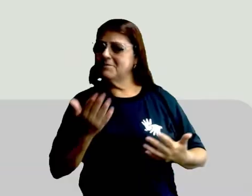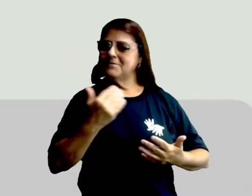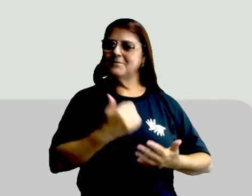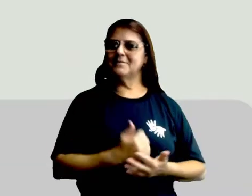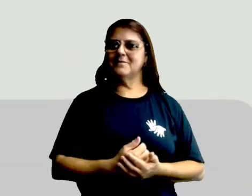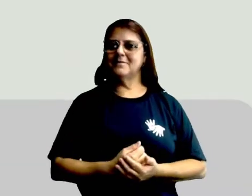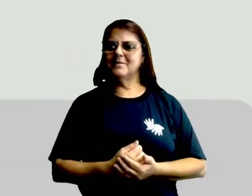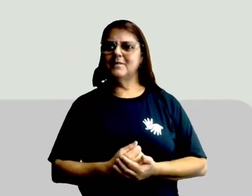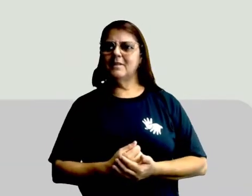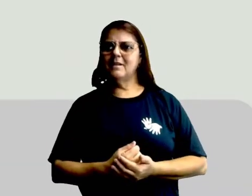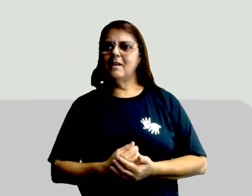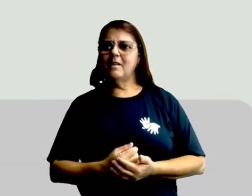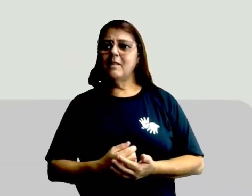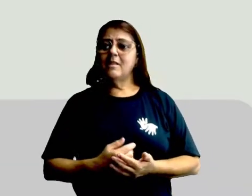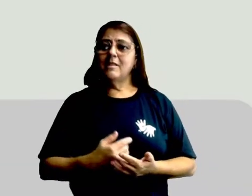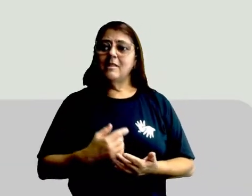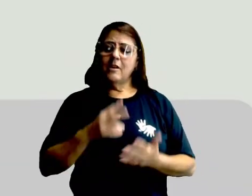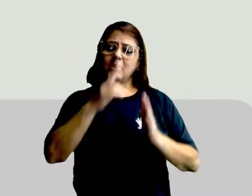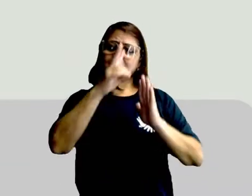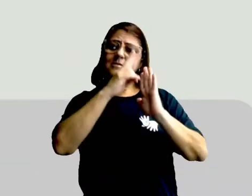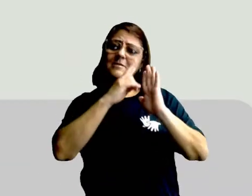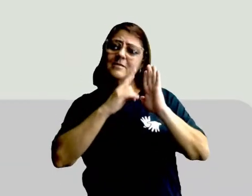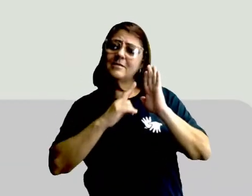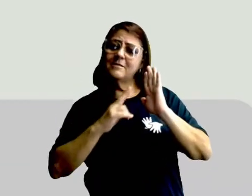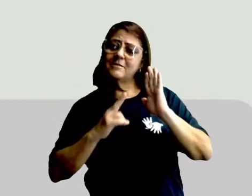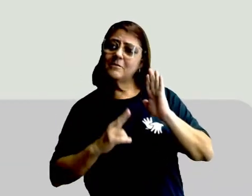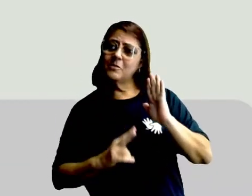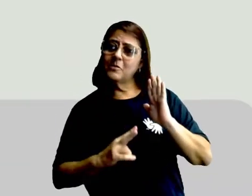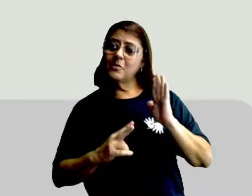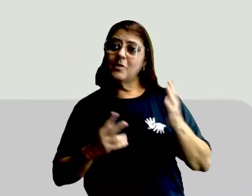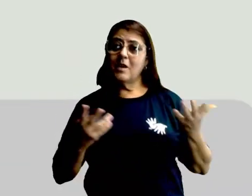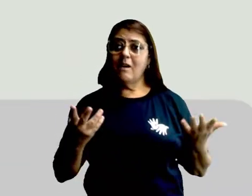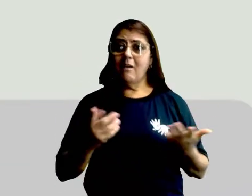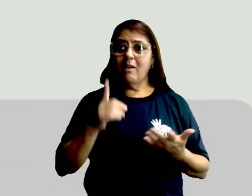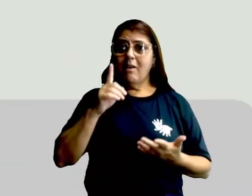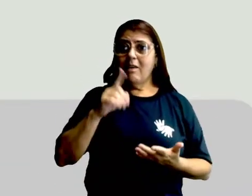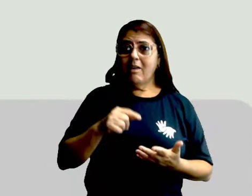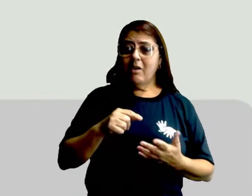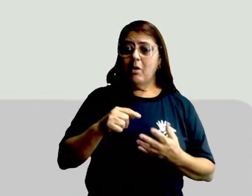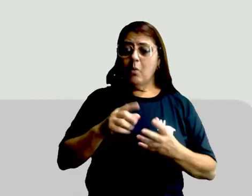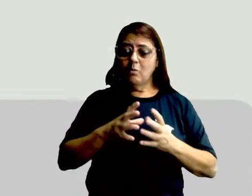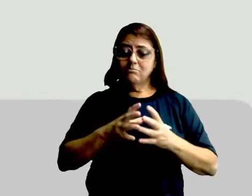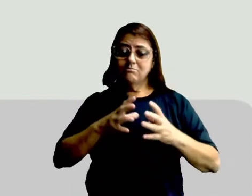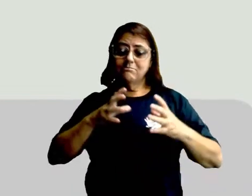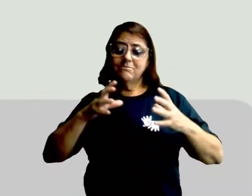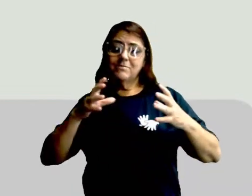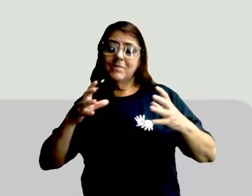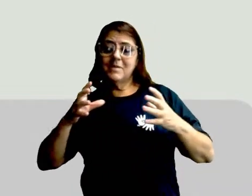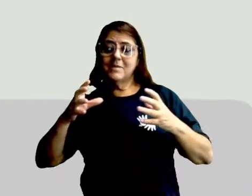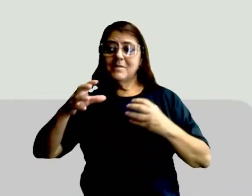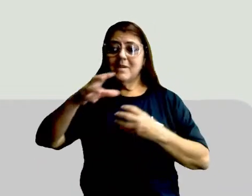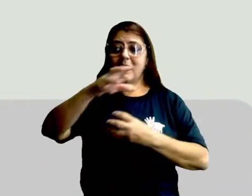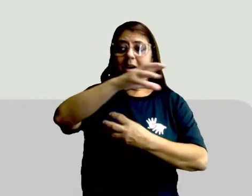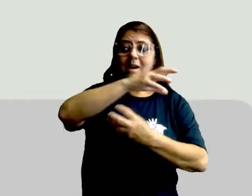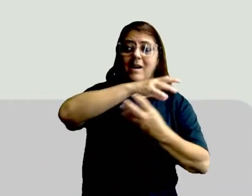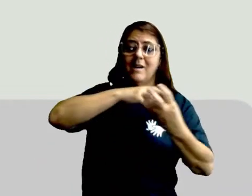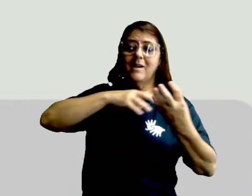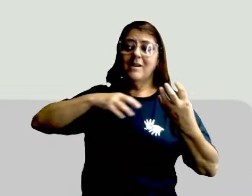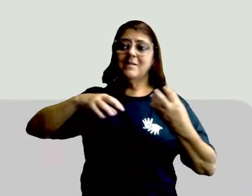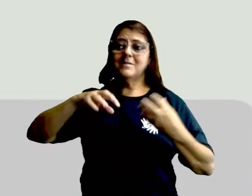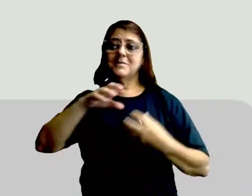E a nossa leitura de leite de hoje é o Grande Astro, de Nursery